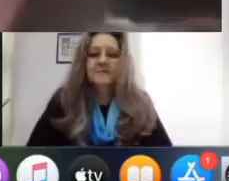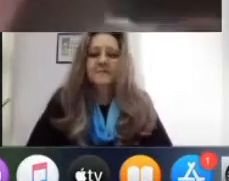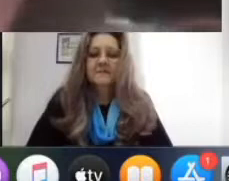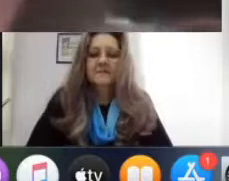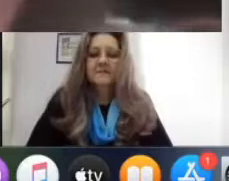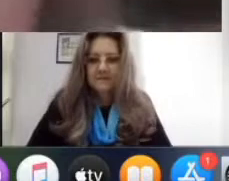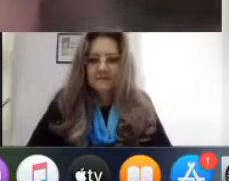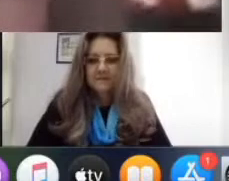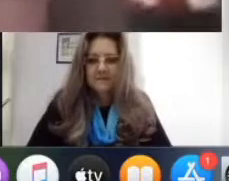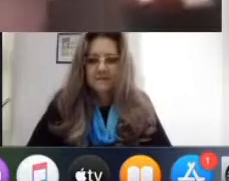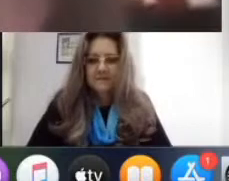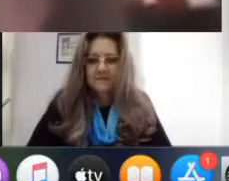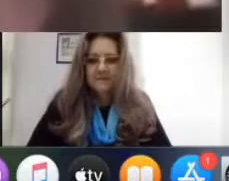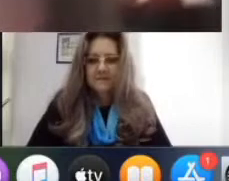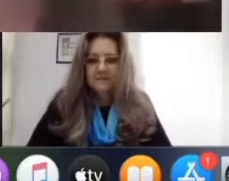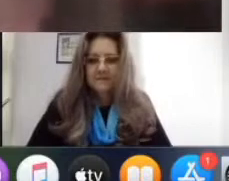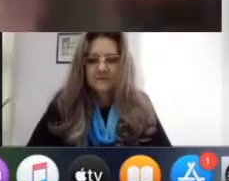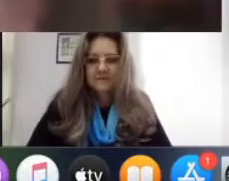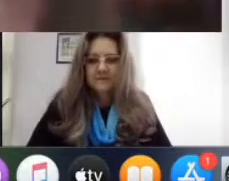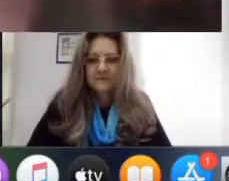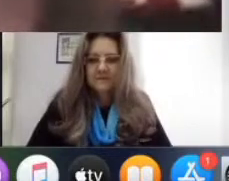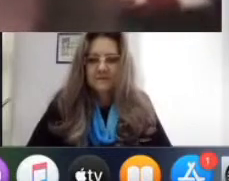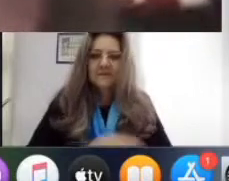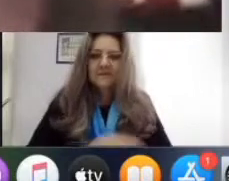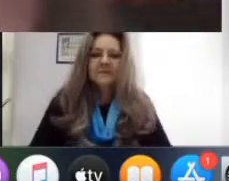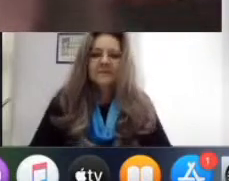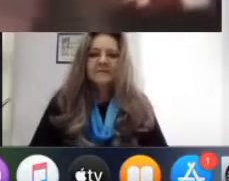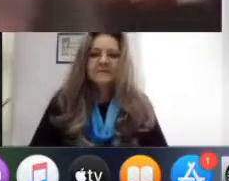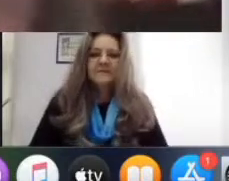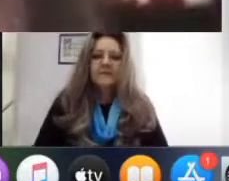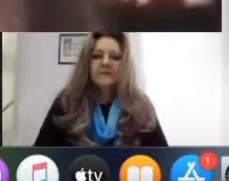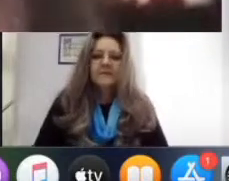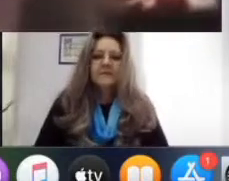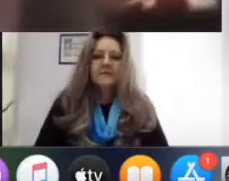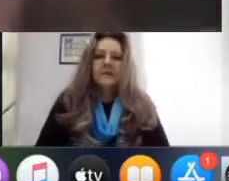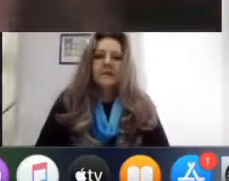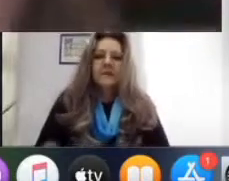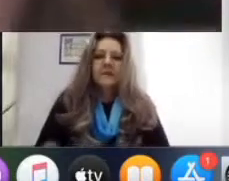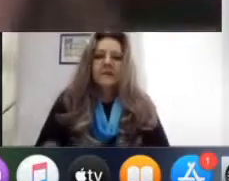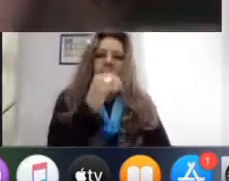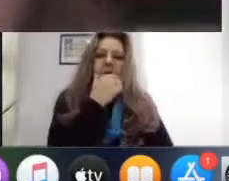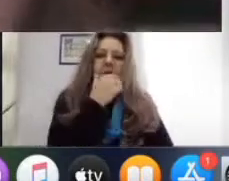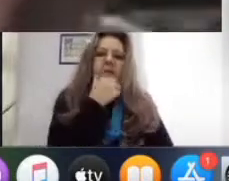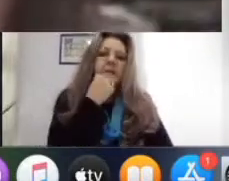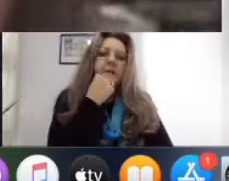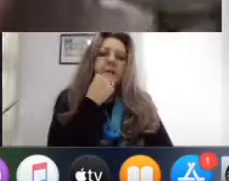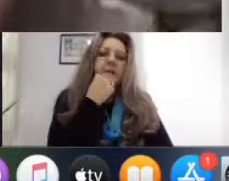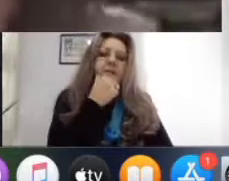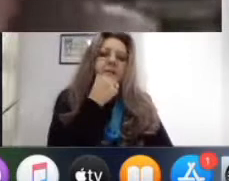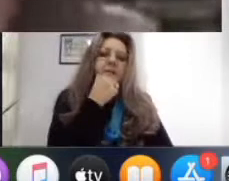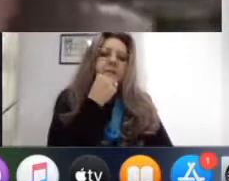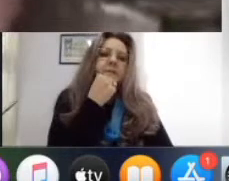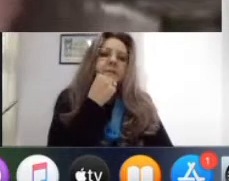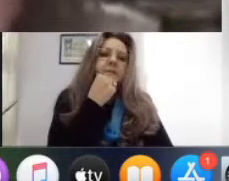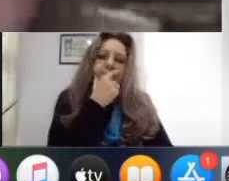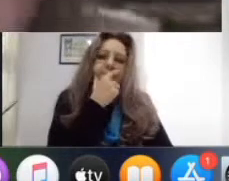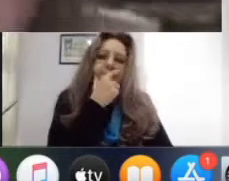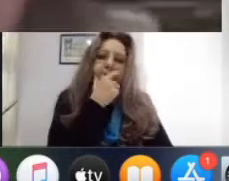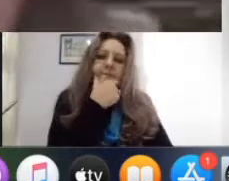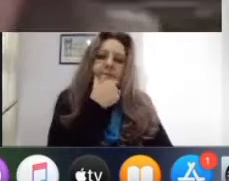o vírus, mas a situação que a gente está vivendo hoje por conta da pandemia, tem nos mostrado isso, né? Que é tudo